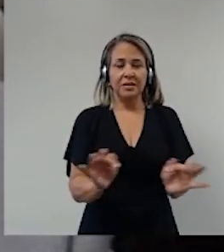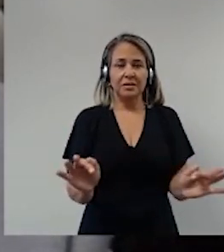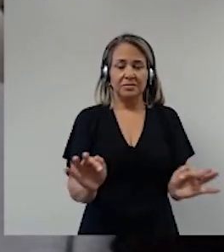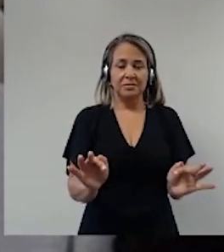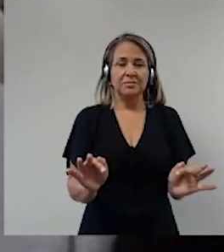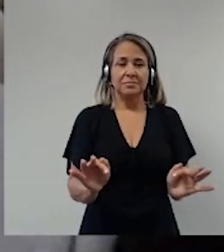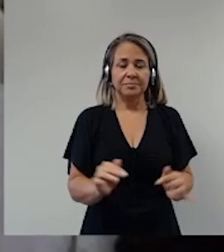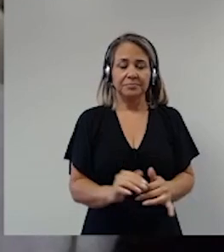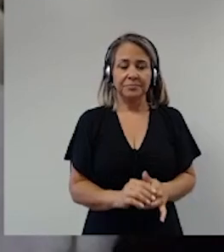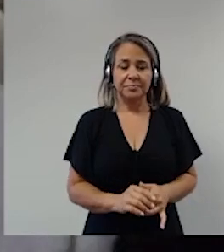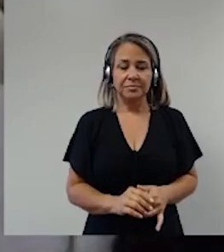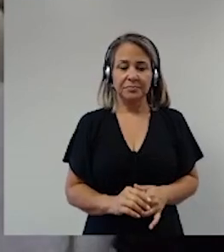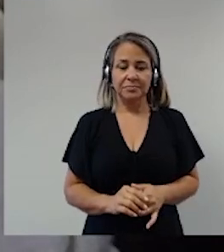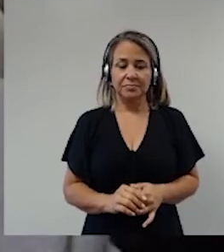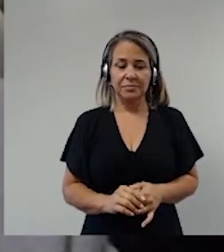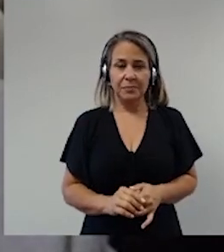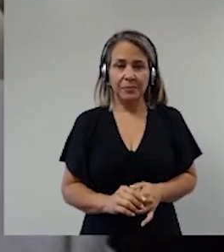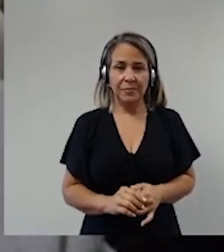essa